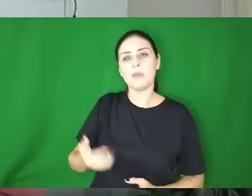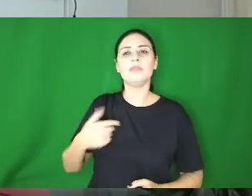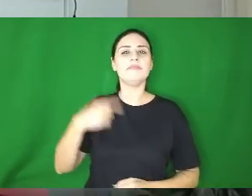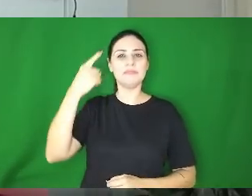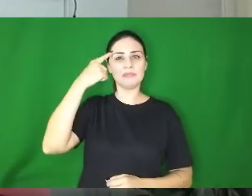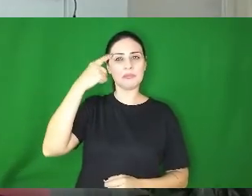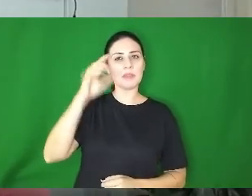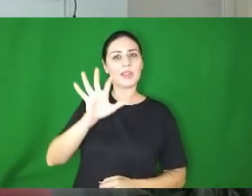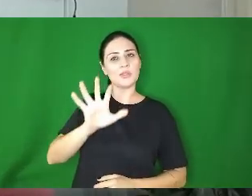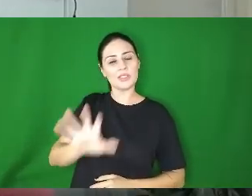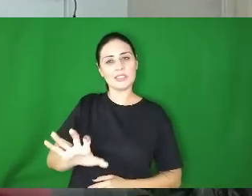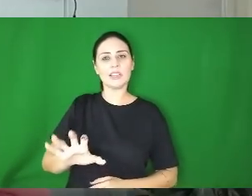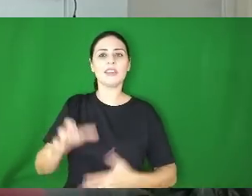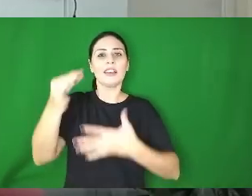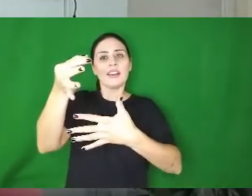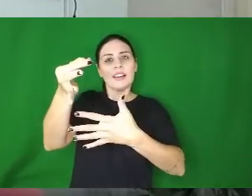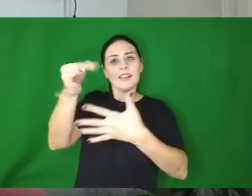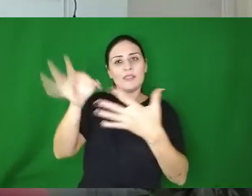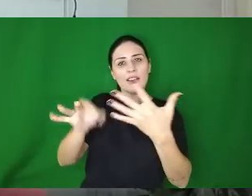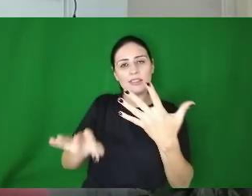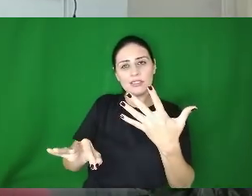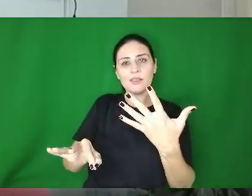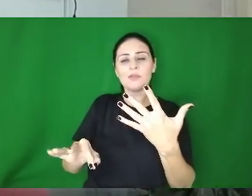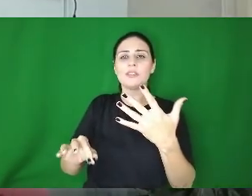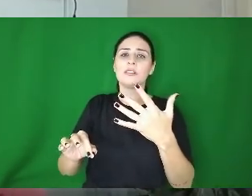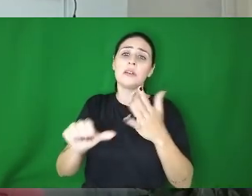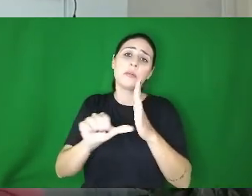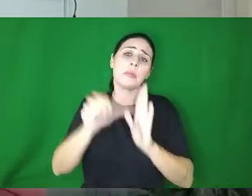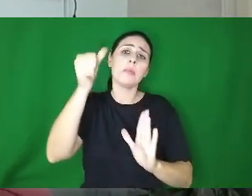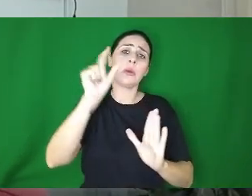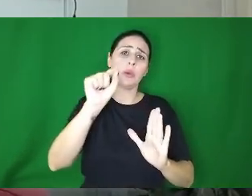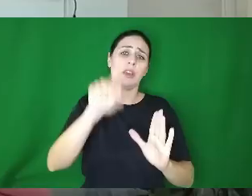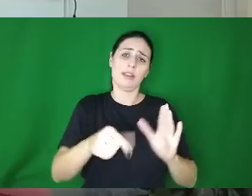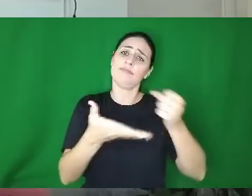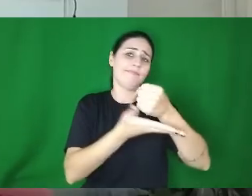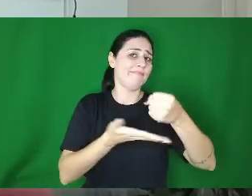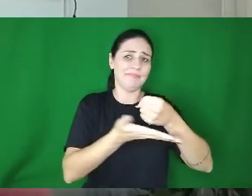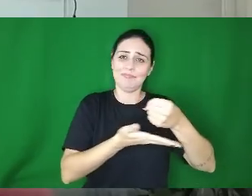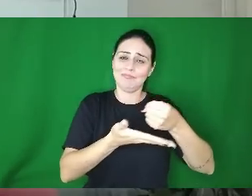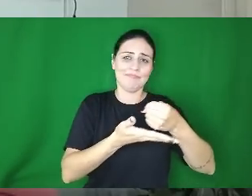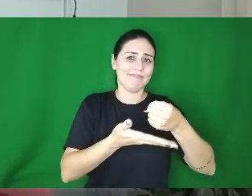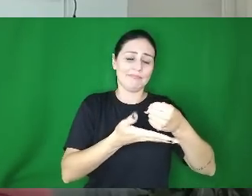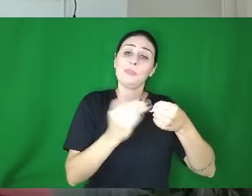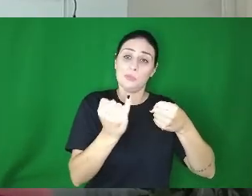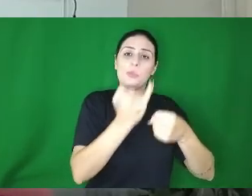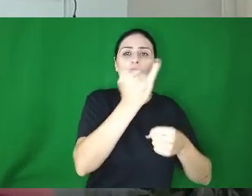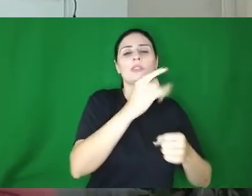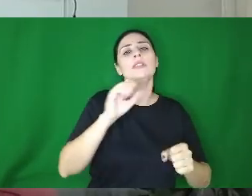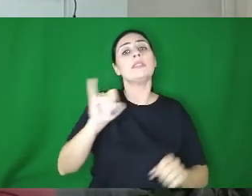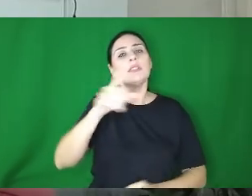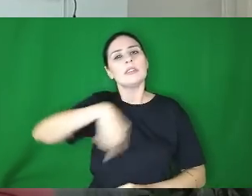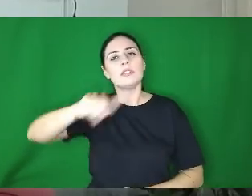ter tecnologia, nem todas as crianças estão tendo essa oportunidade, como nós aqui, de interagirmos numa sala virtual, mas